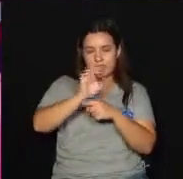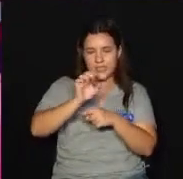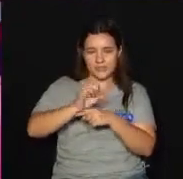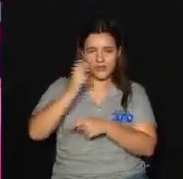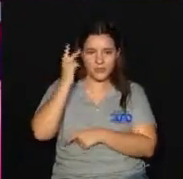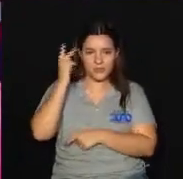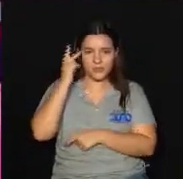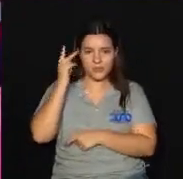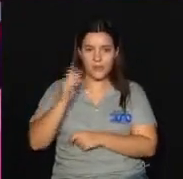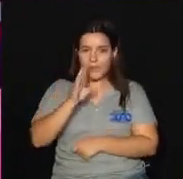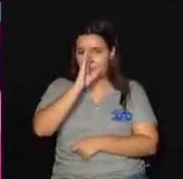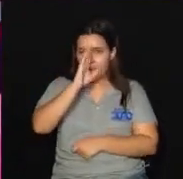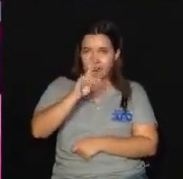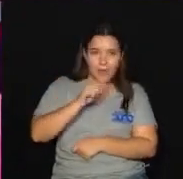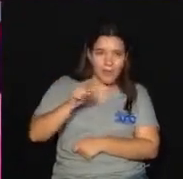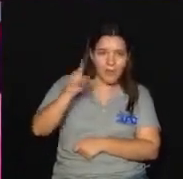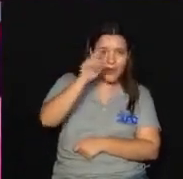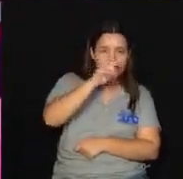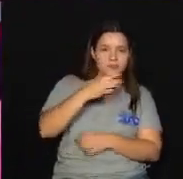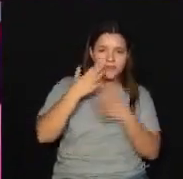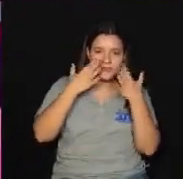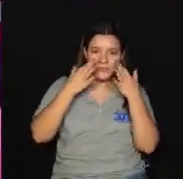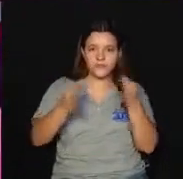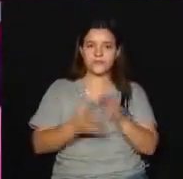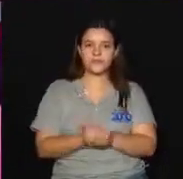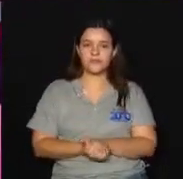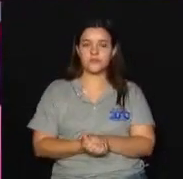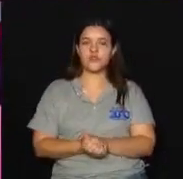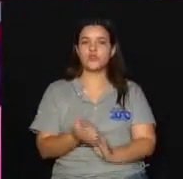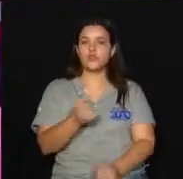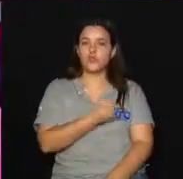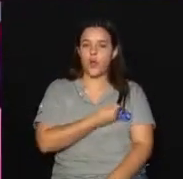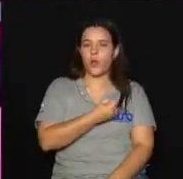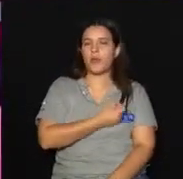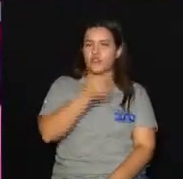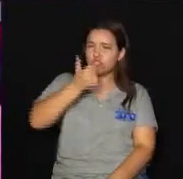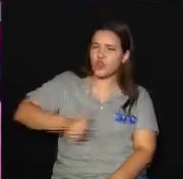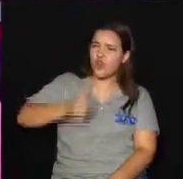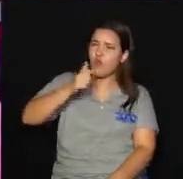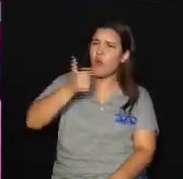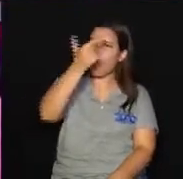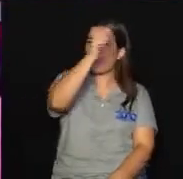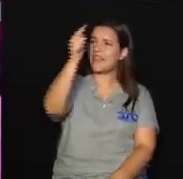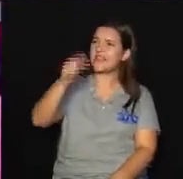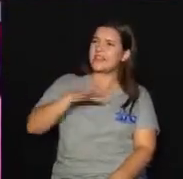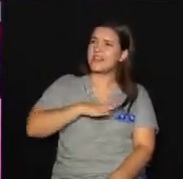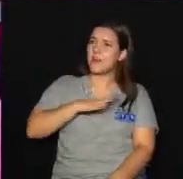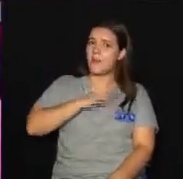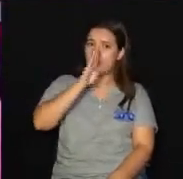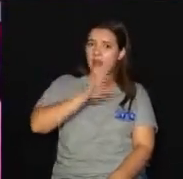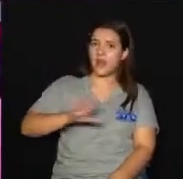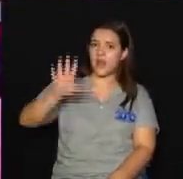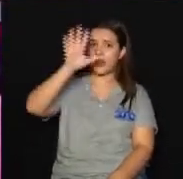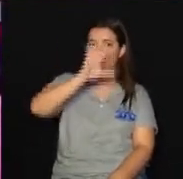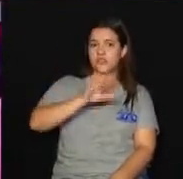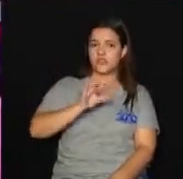os em destaque, e esse número se repete no país inteiro. Então, não é apenas a rejeição de um